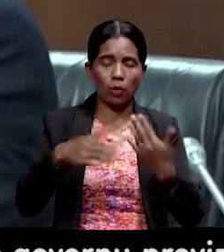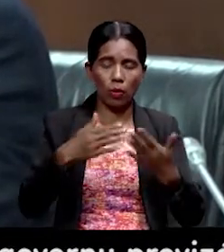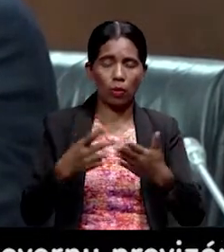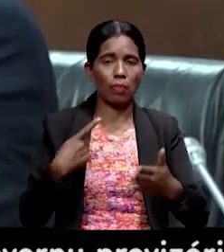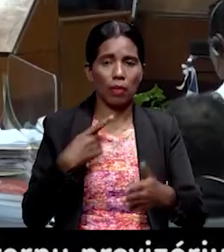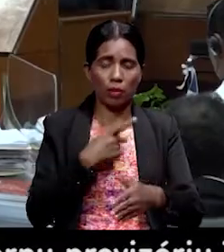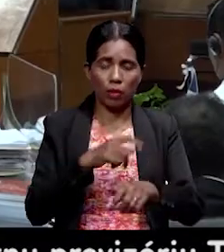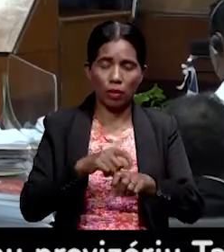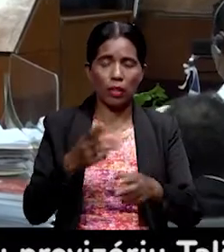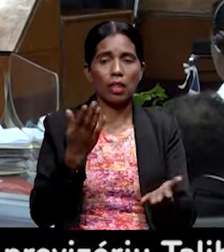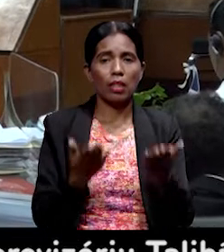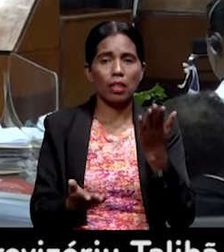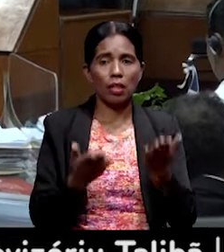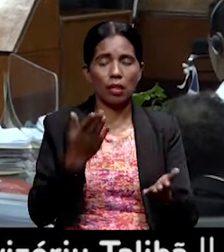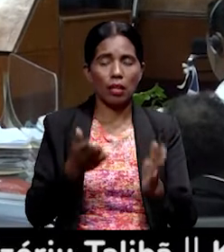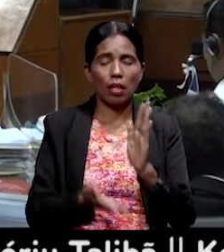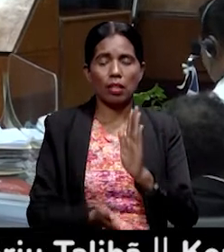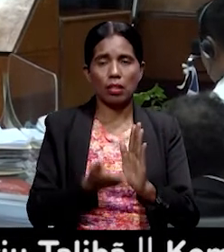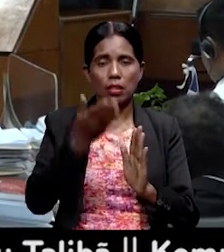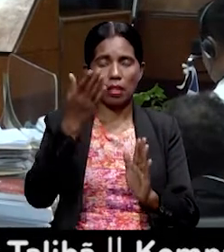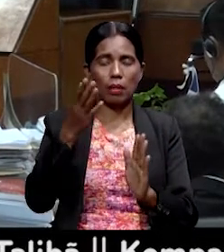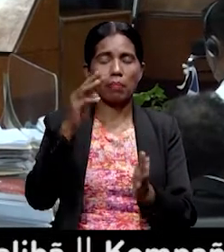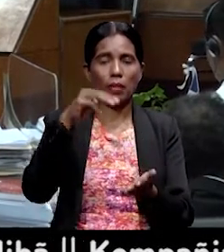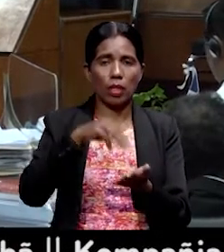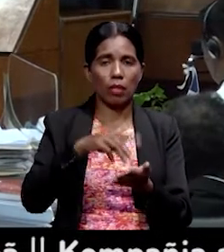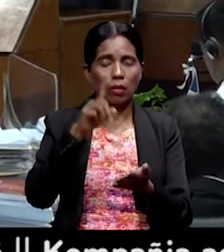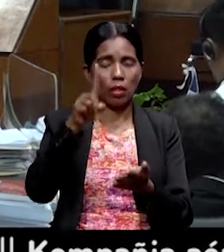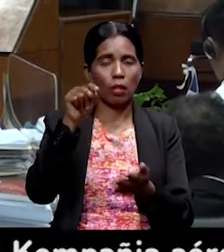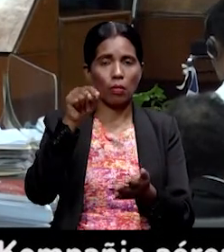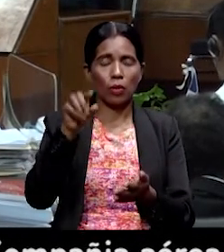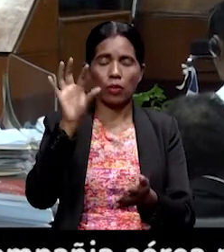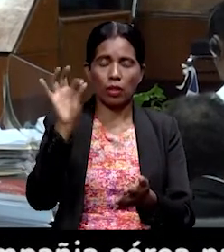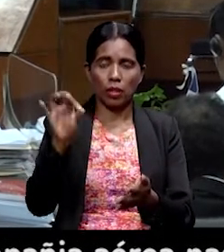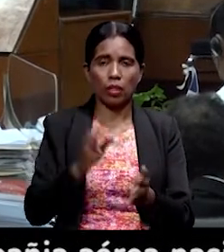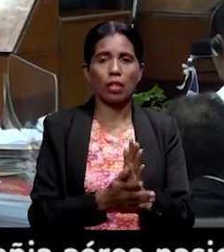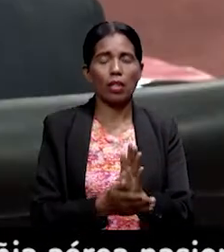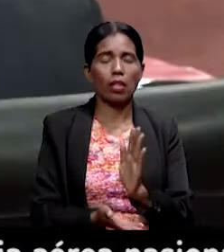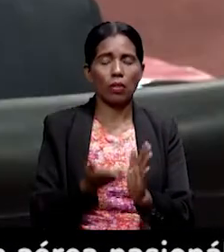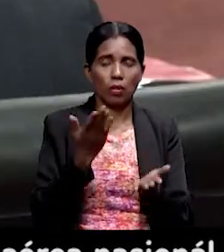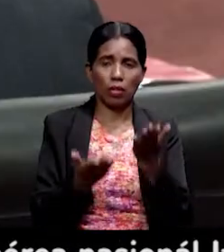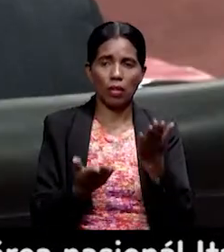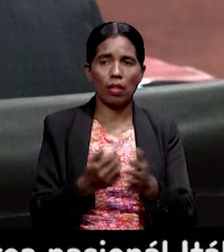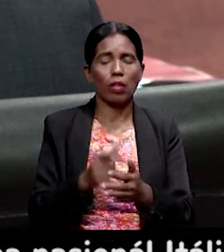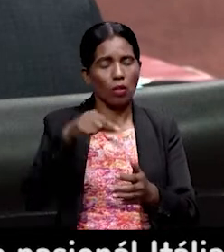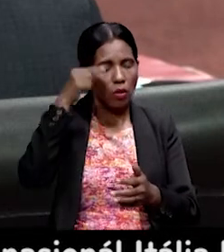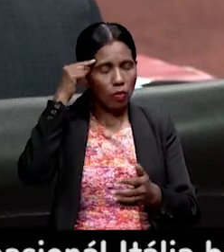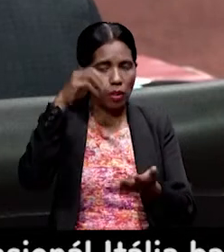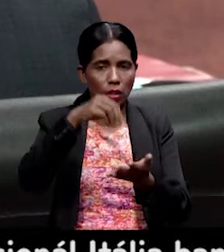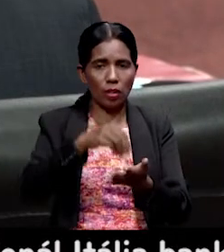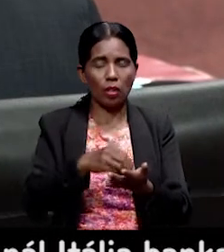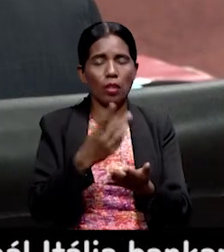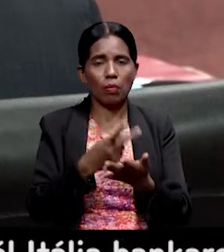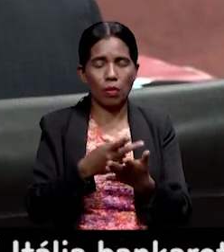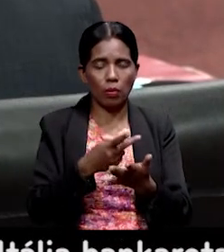implica teto fiscal, saiba bilhão ida.ca. E Daniel Iudó, cona o teto fiscal, neve governo propõe a